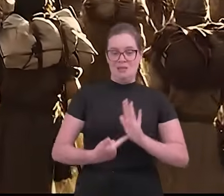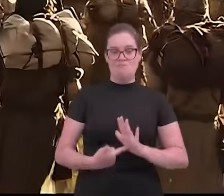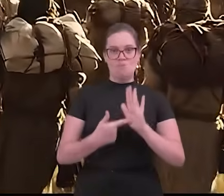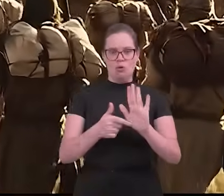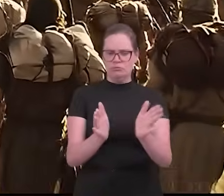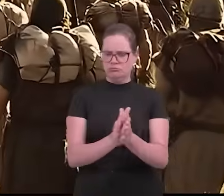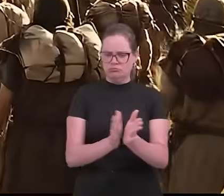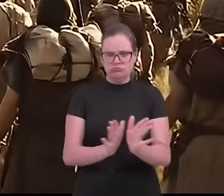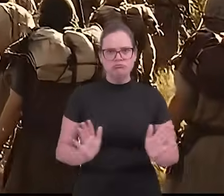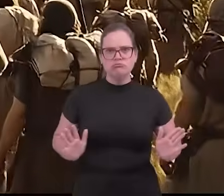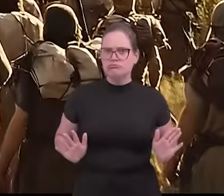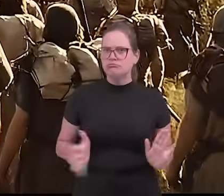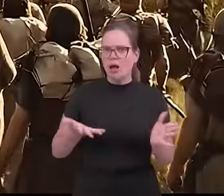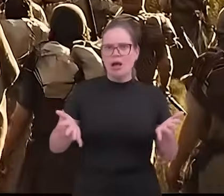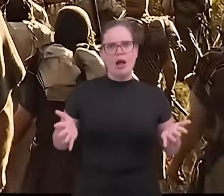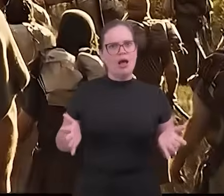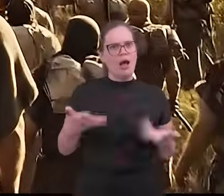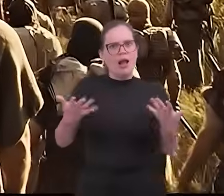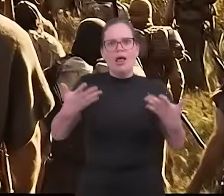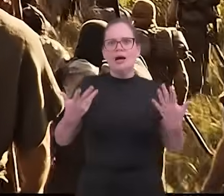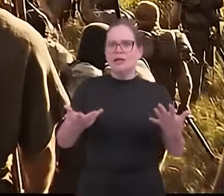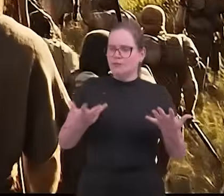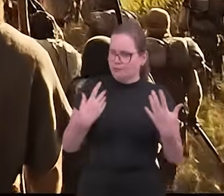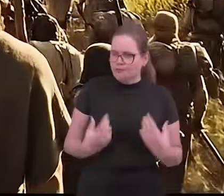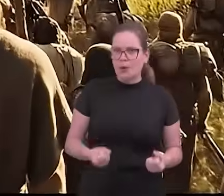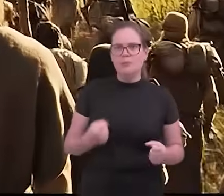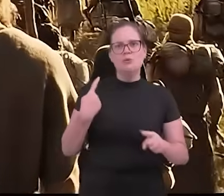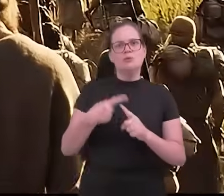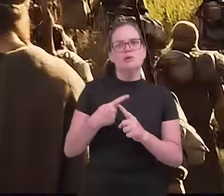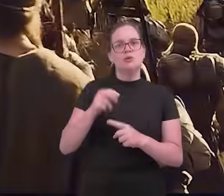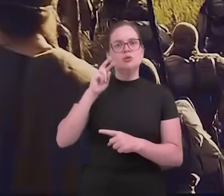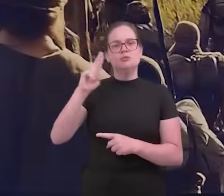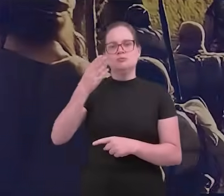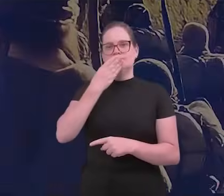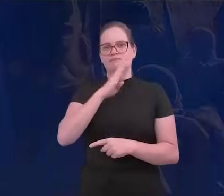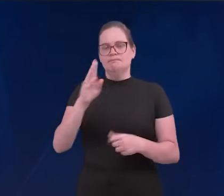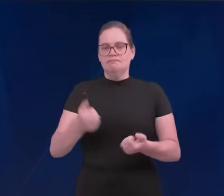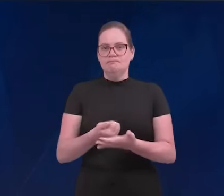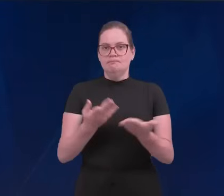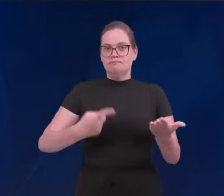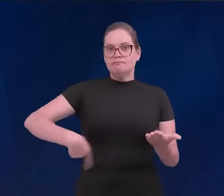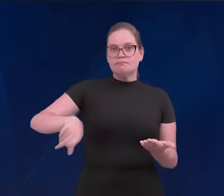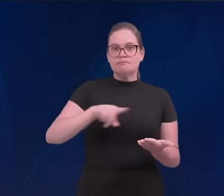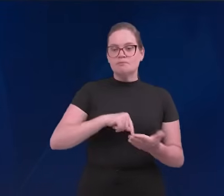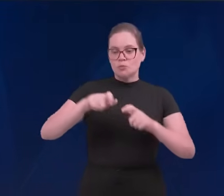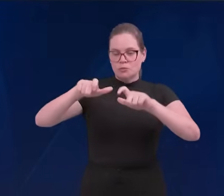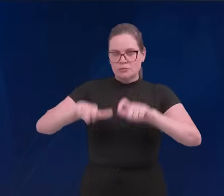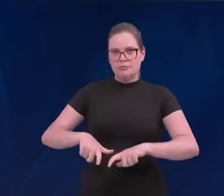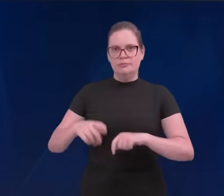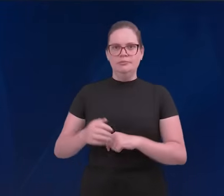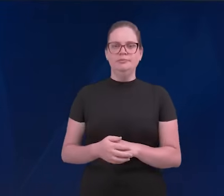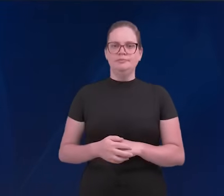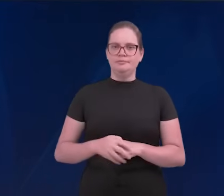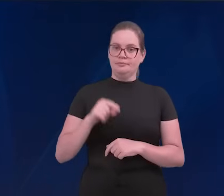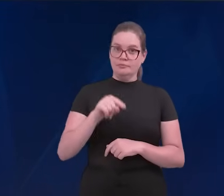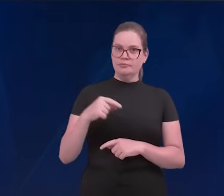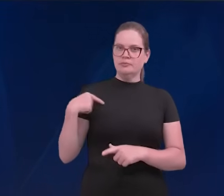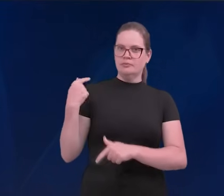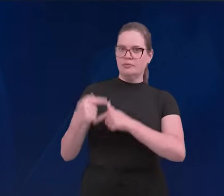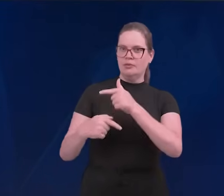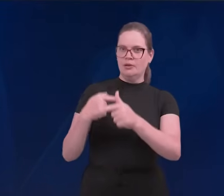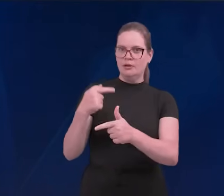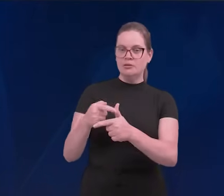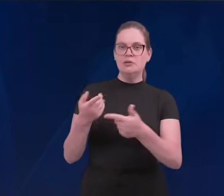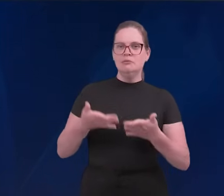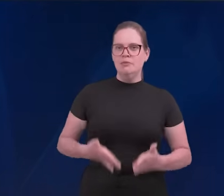terra. Esta expressão levaria a nova geração, nascida na caminhada com Deus